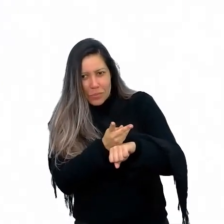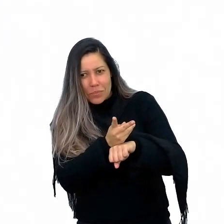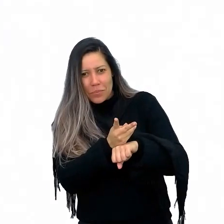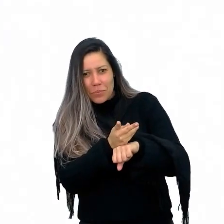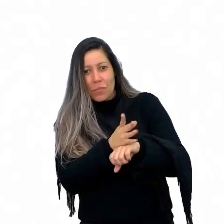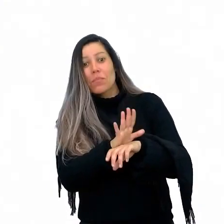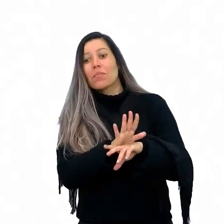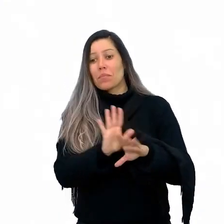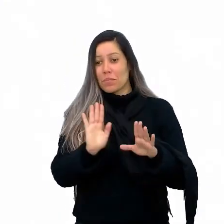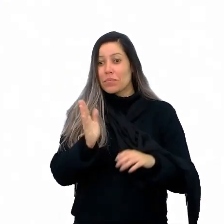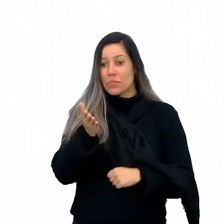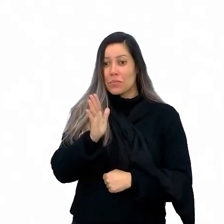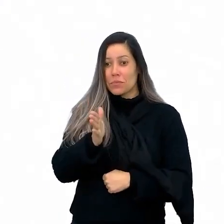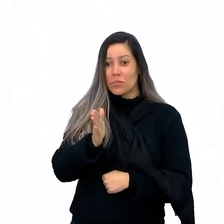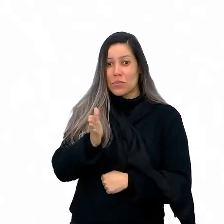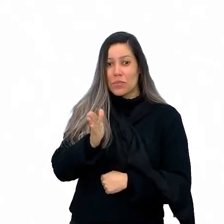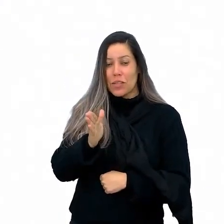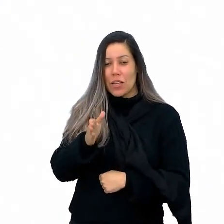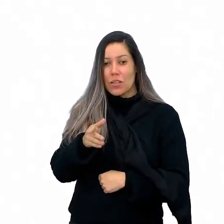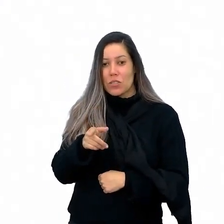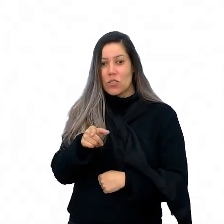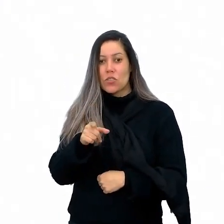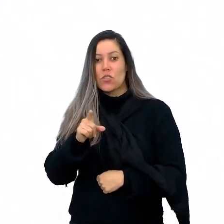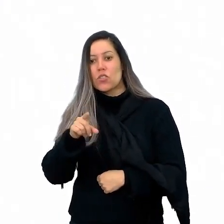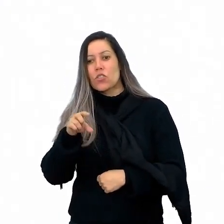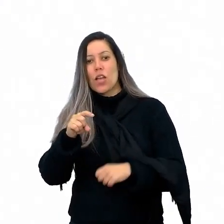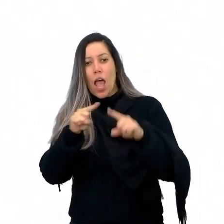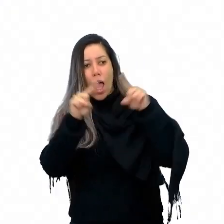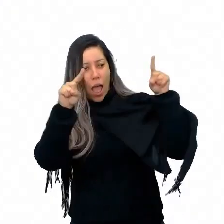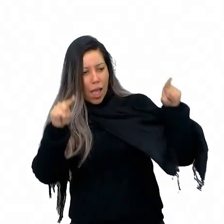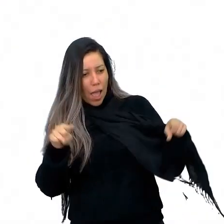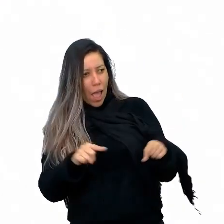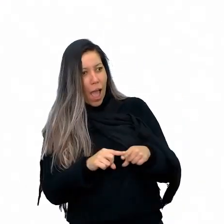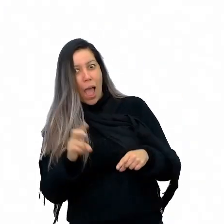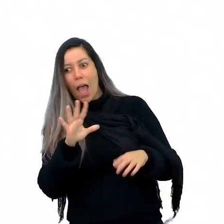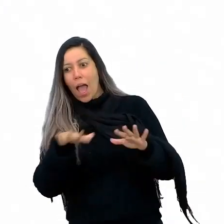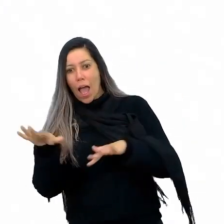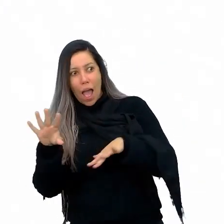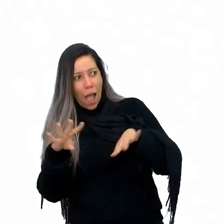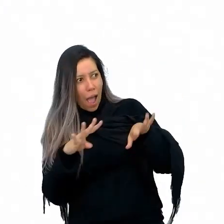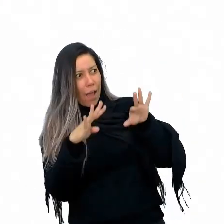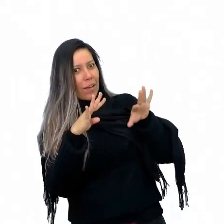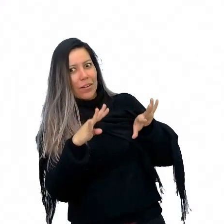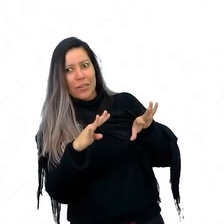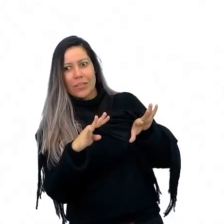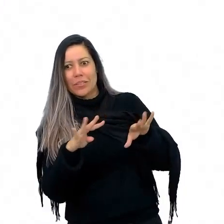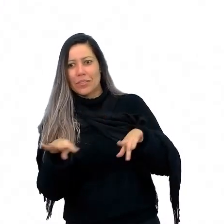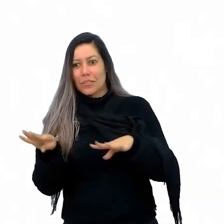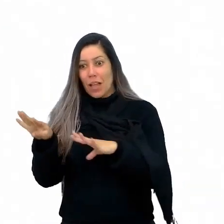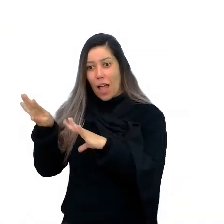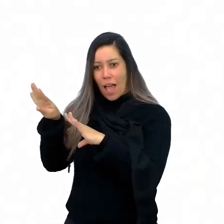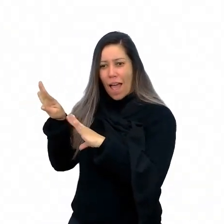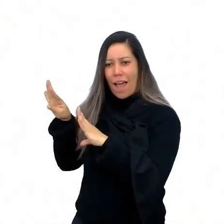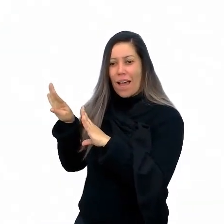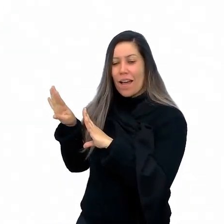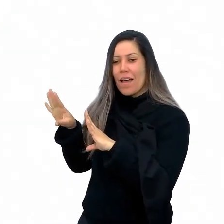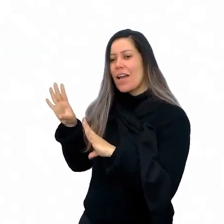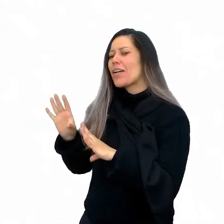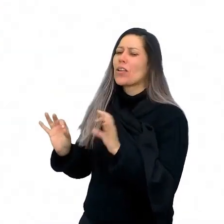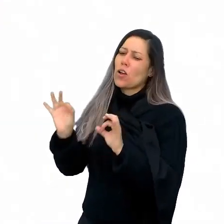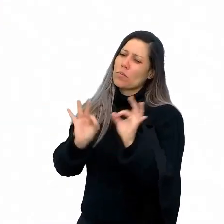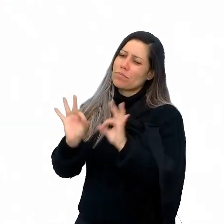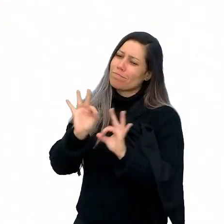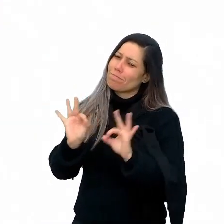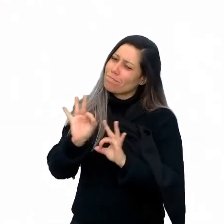que todos possam enxergar a minha tela, tá bom? E aquilo que foi preparado com tanto carinho, com